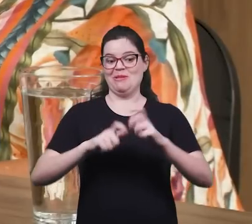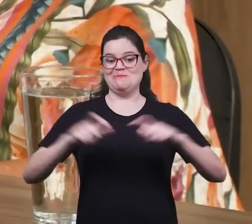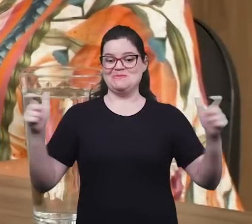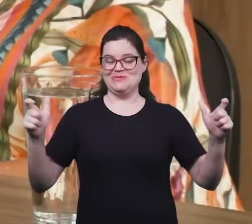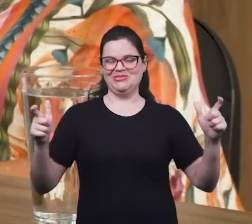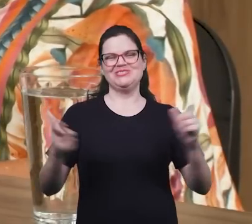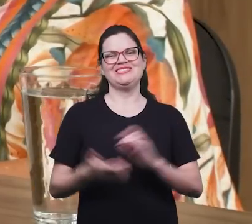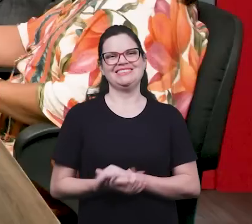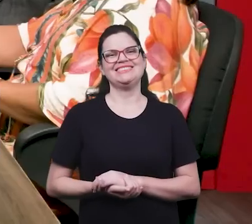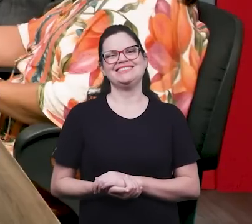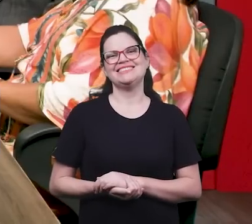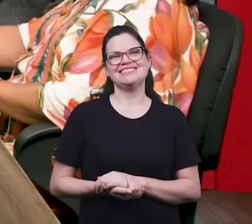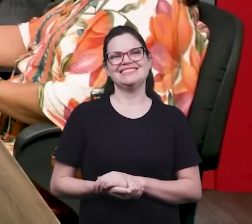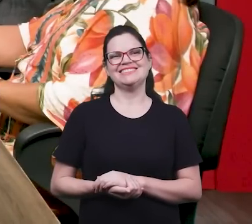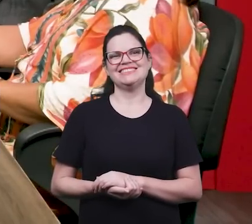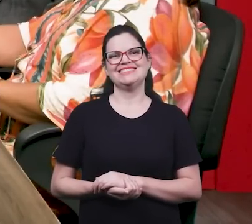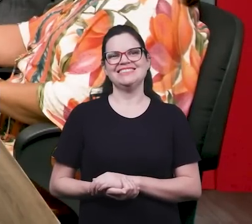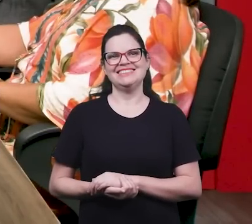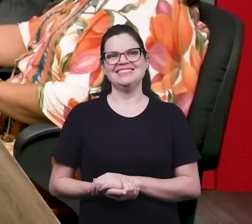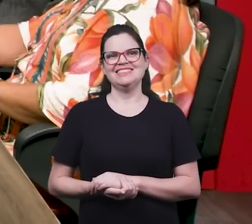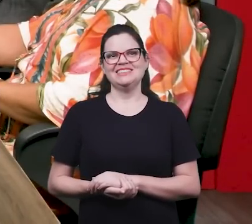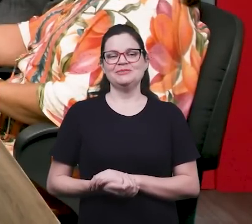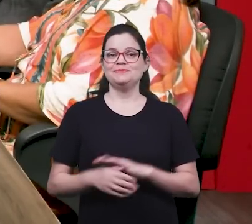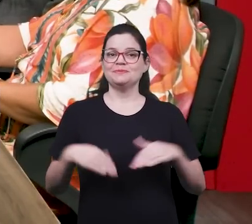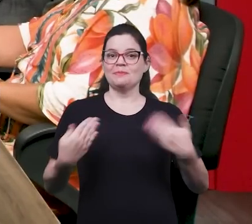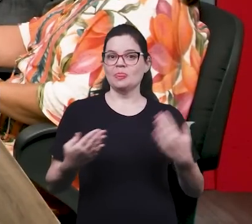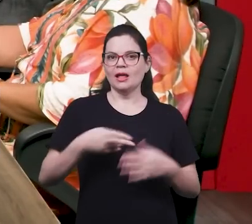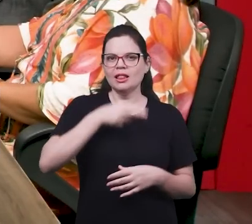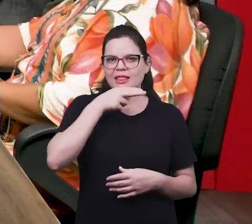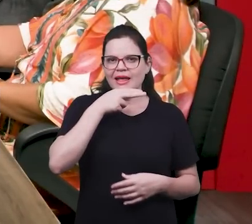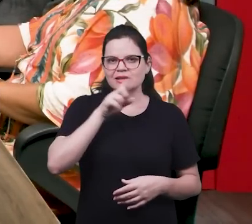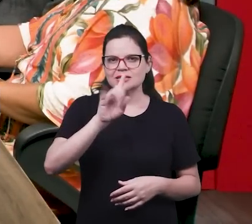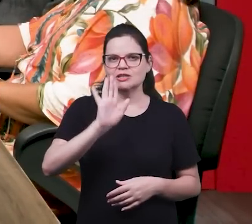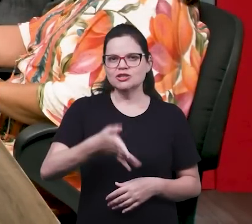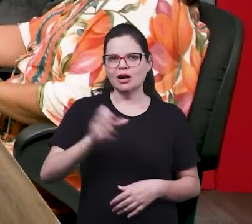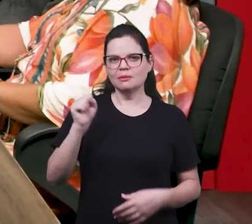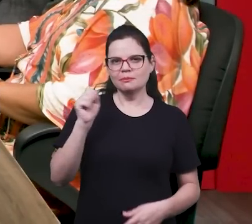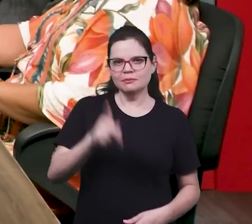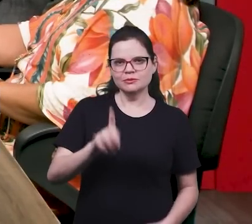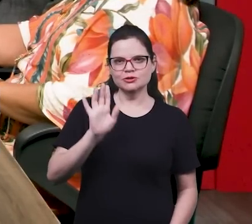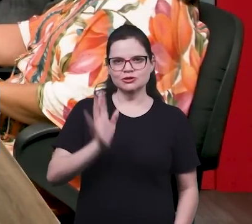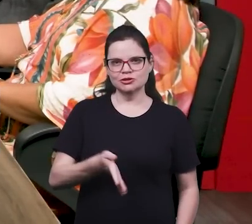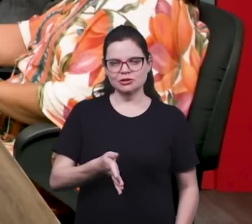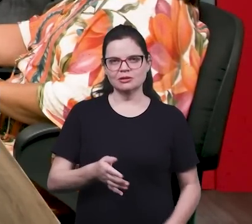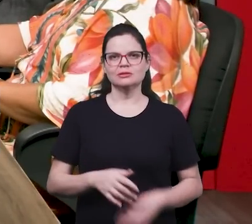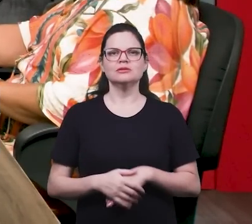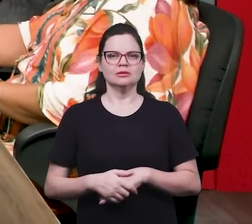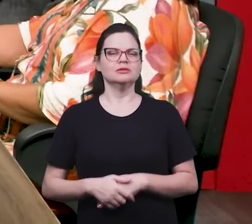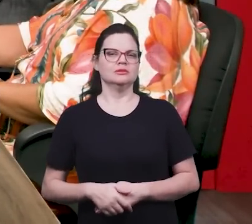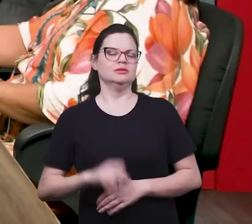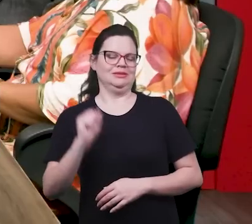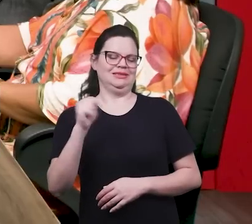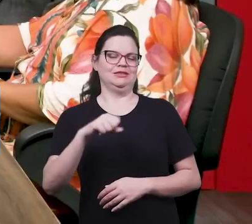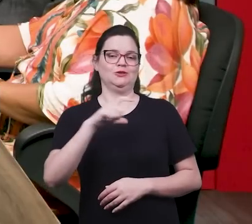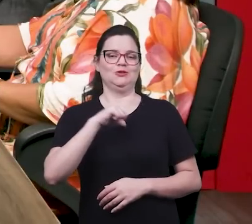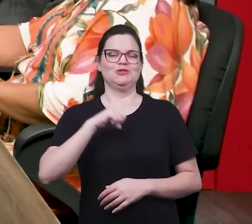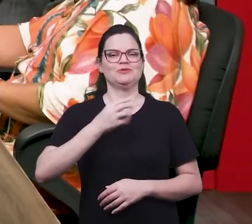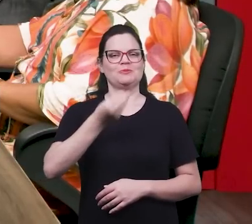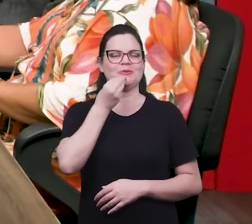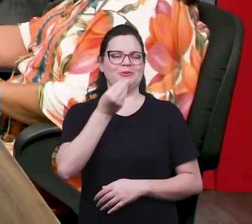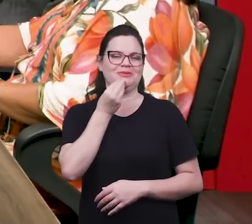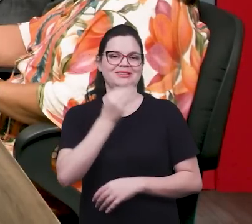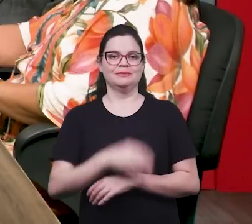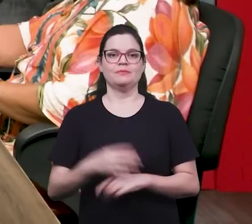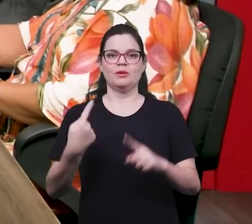Cresceu. E é um outro tempo. Quando vieram os netos, o senhor já estava aposentado, né? Pela idade Sim, eu tive deles. um privilégio seguinte. Antes